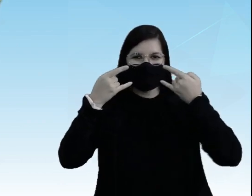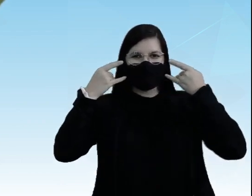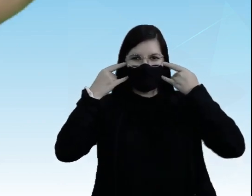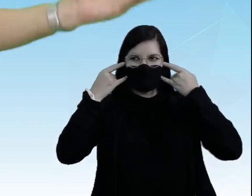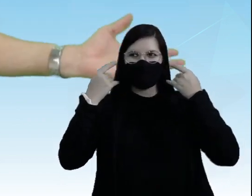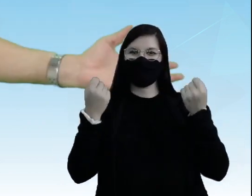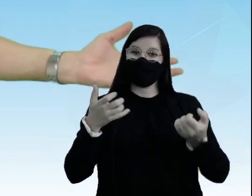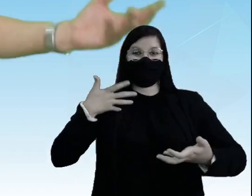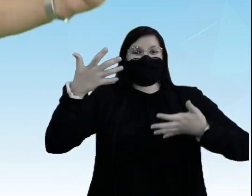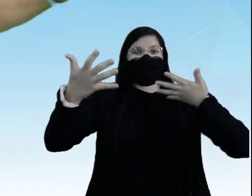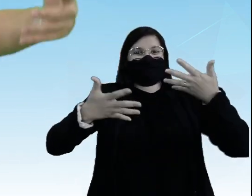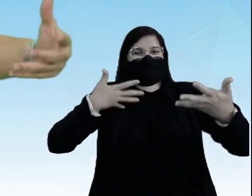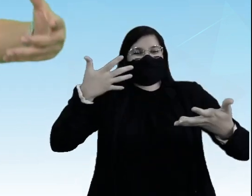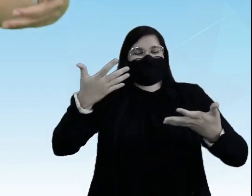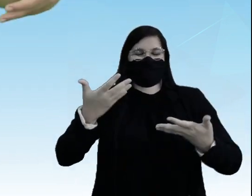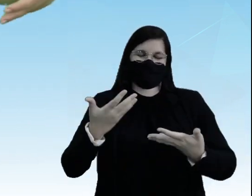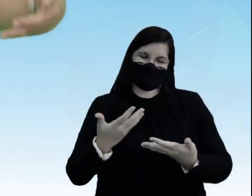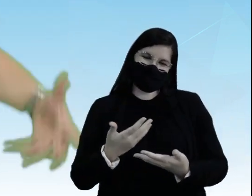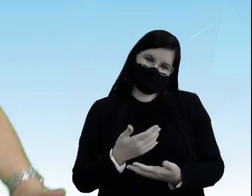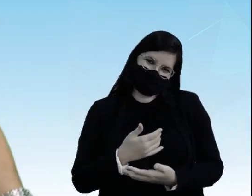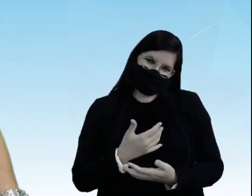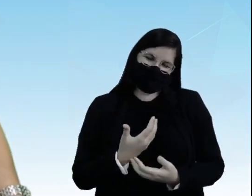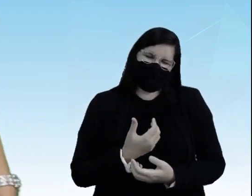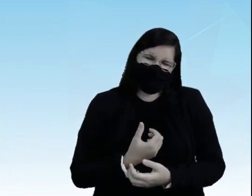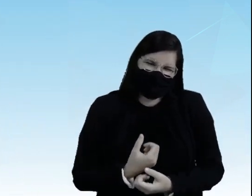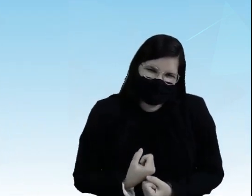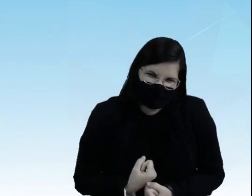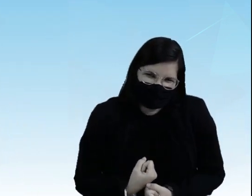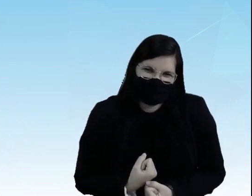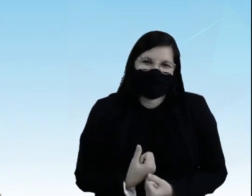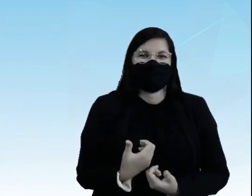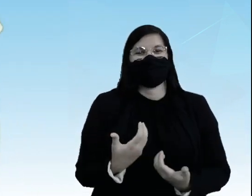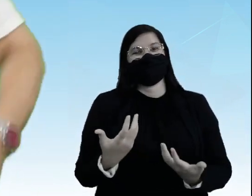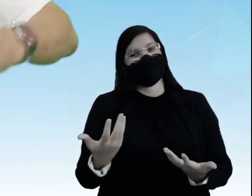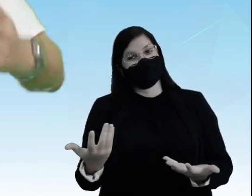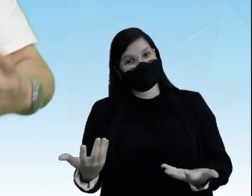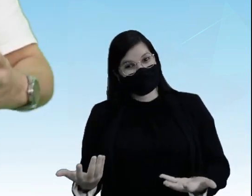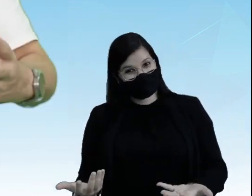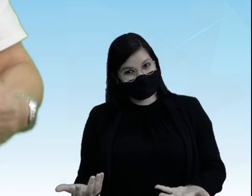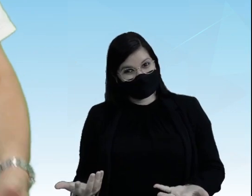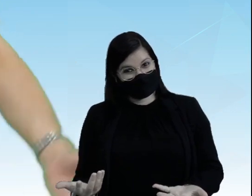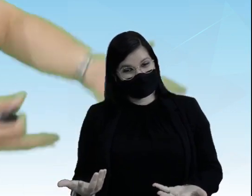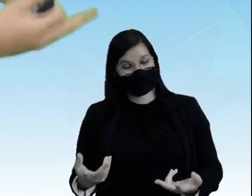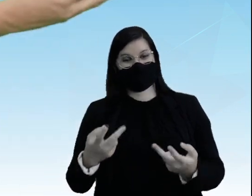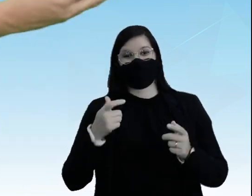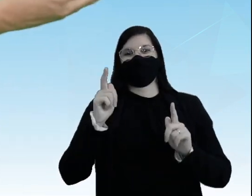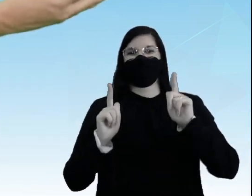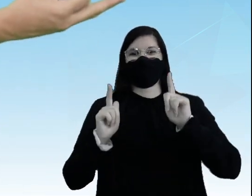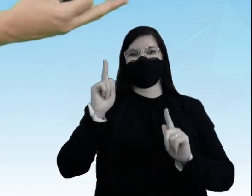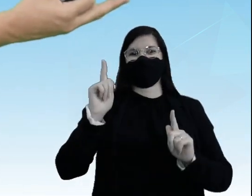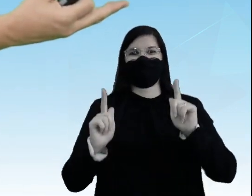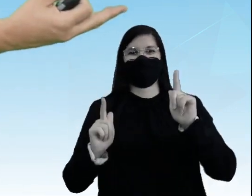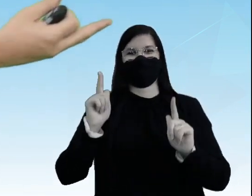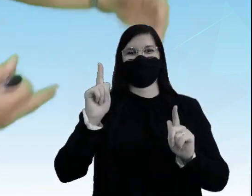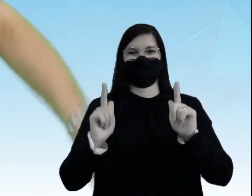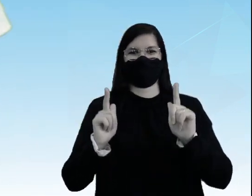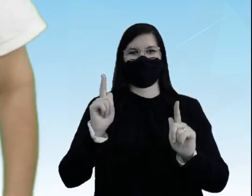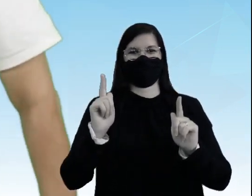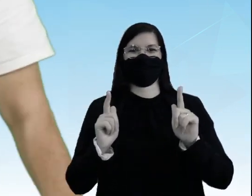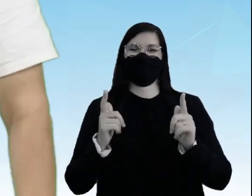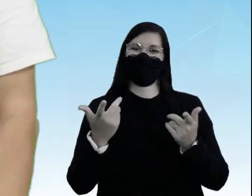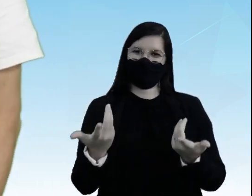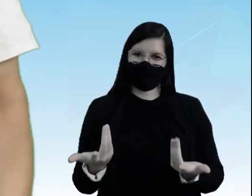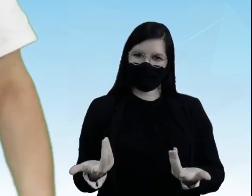mostrar alegria, tristeza, cansaço, certo? Cansaço. Então, vejam só, os gestos, como a professora Magna